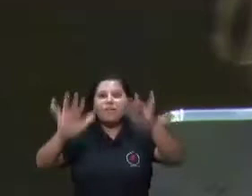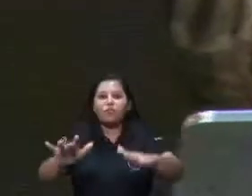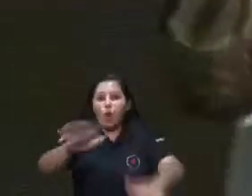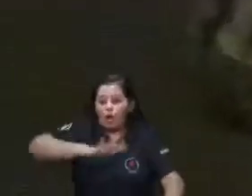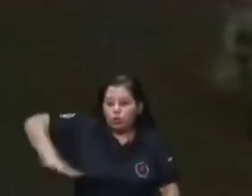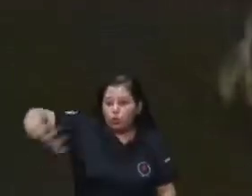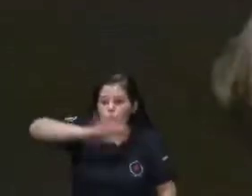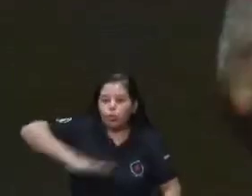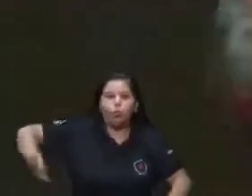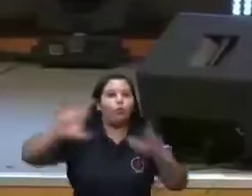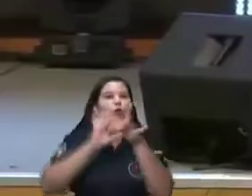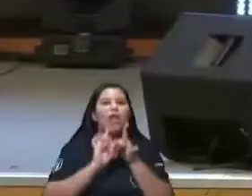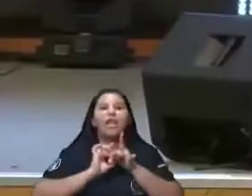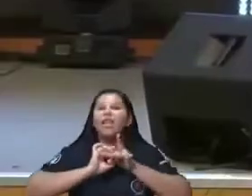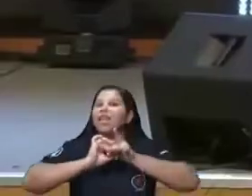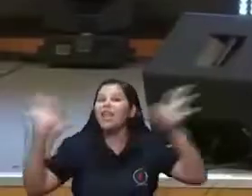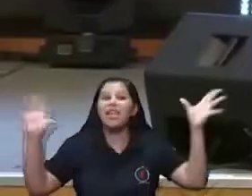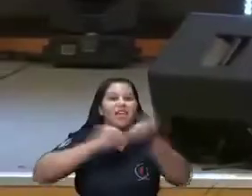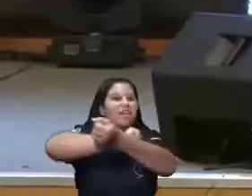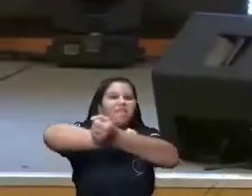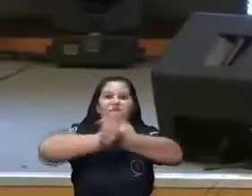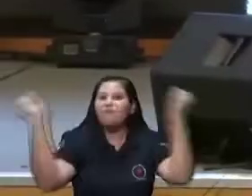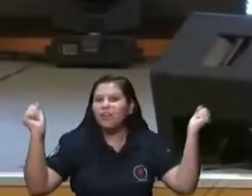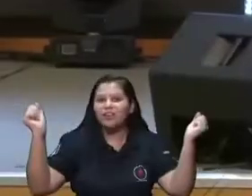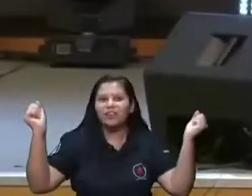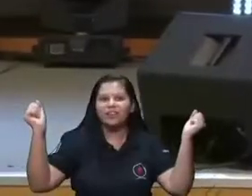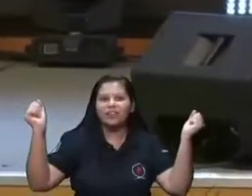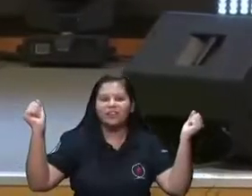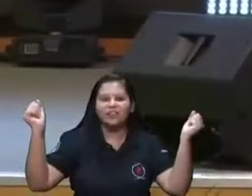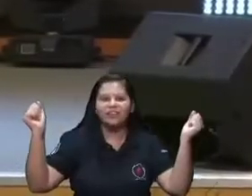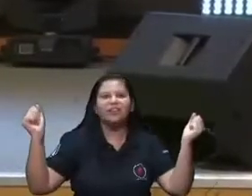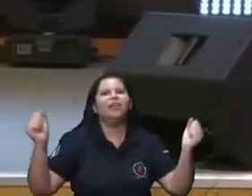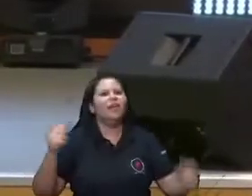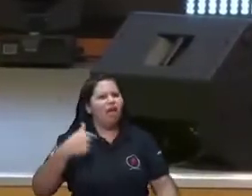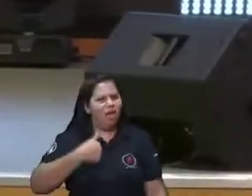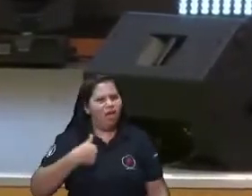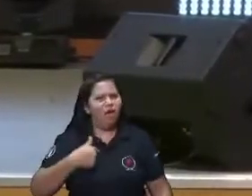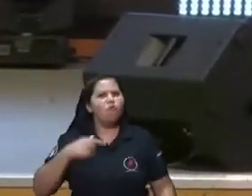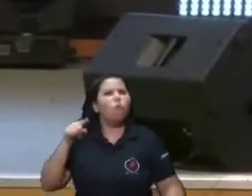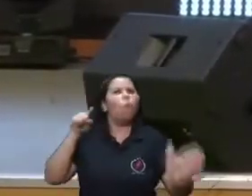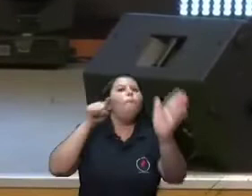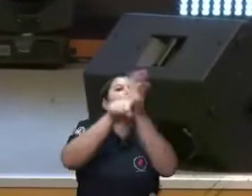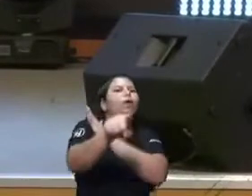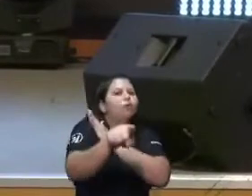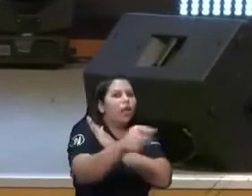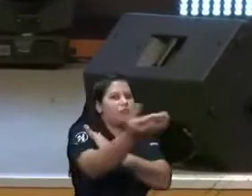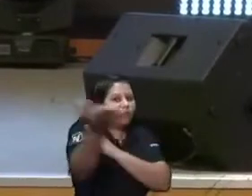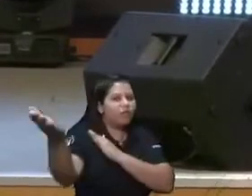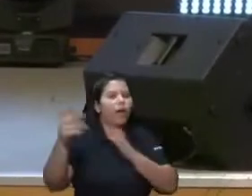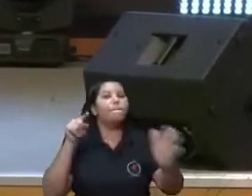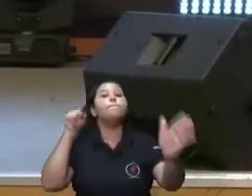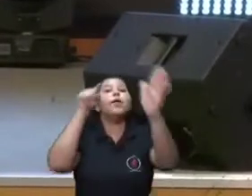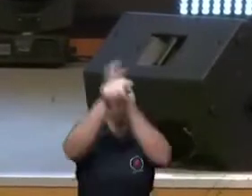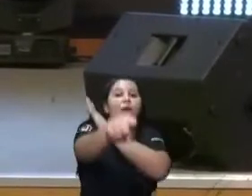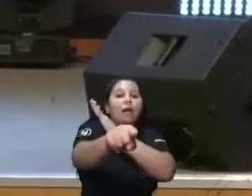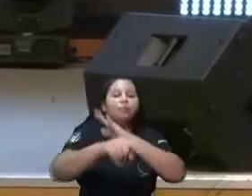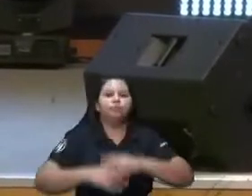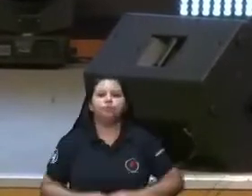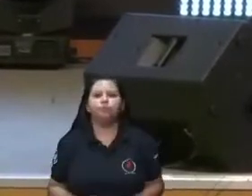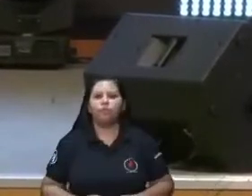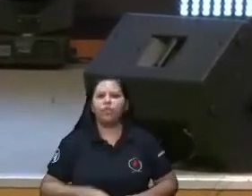livre das cadeias e das prisões. Eu tenho uma pergunta para a igreja esta noite: qual voz